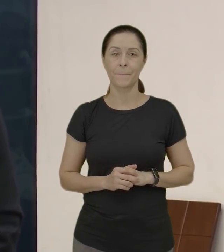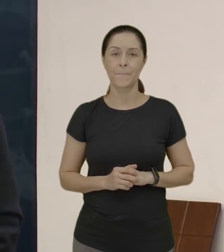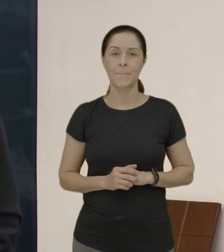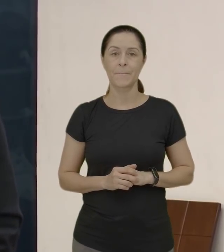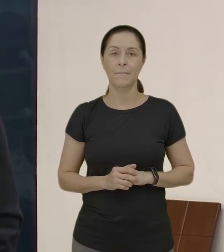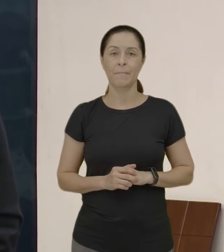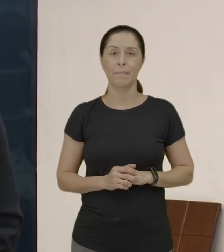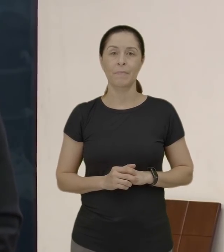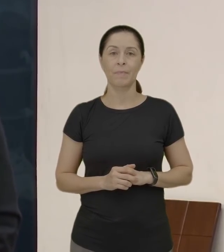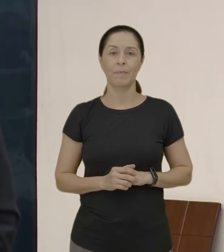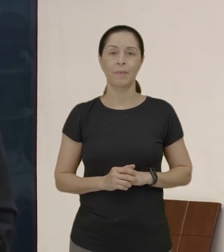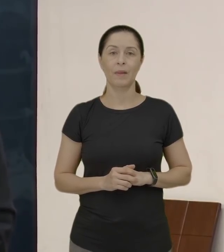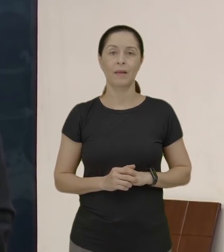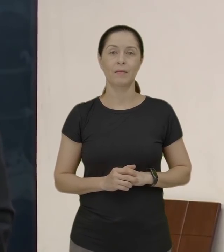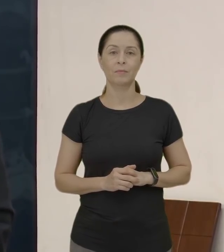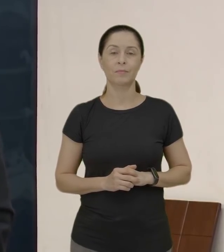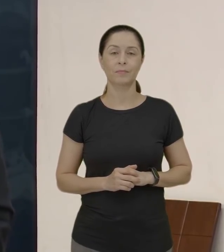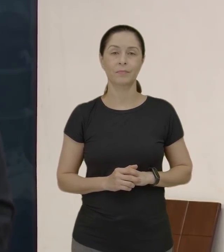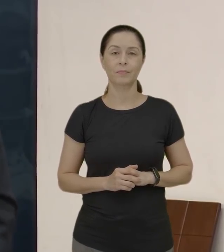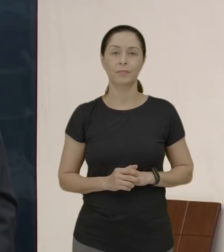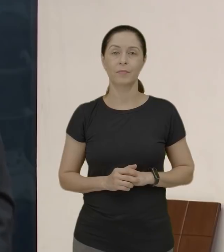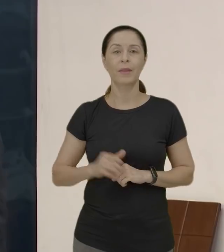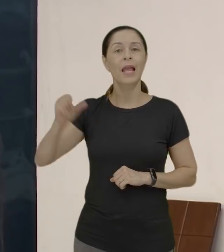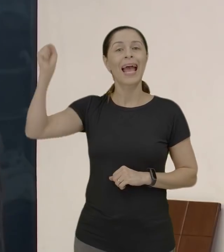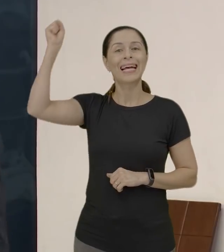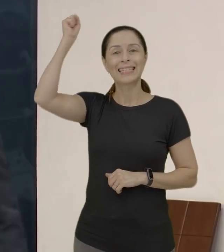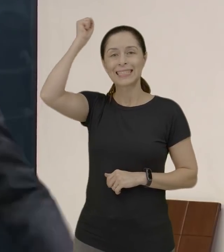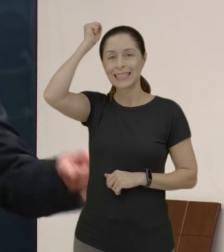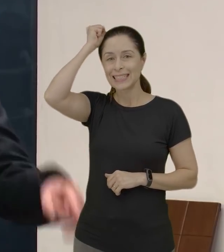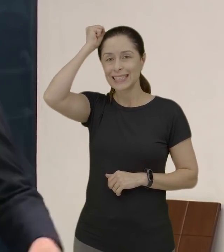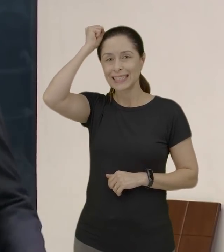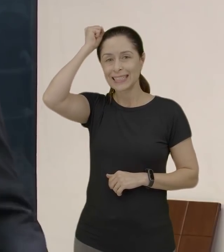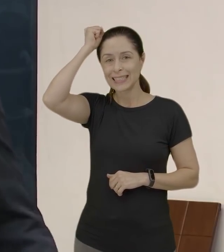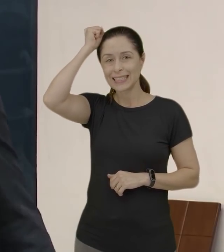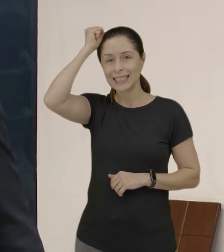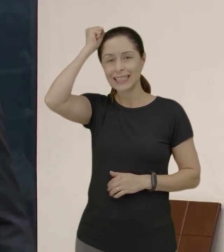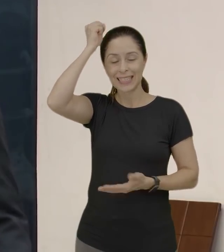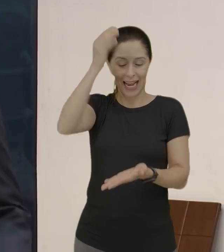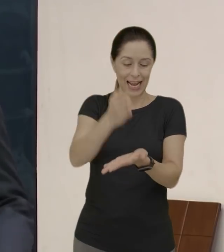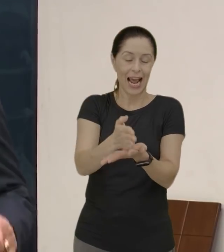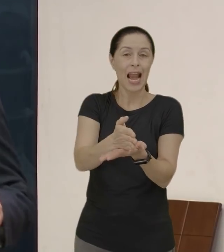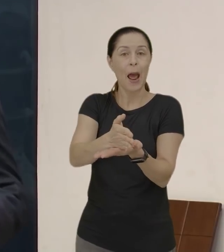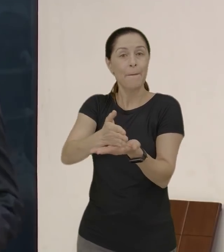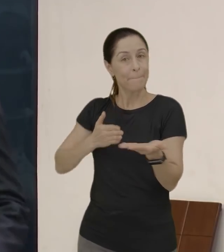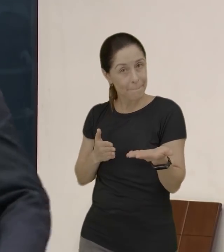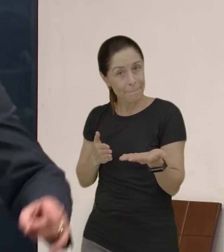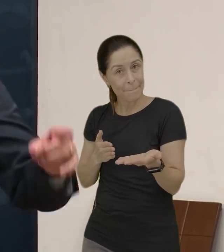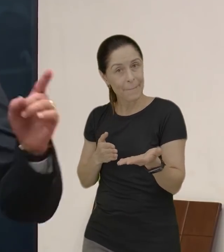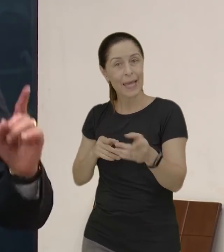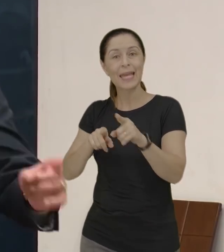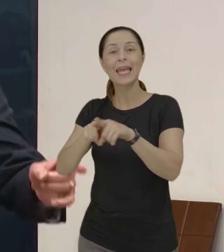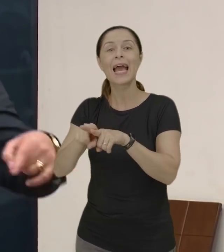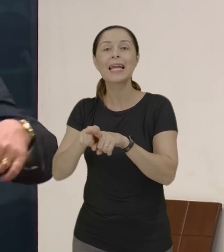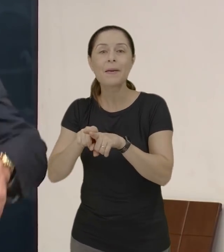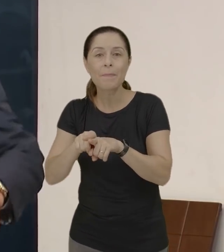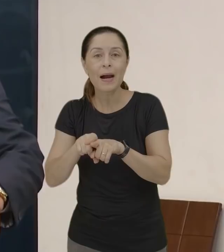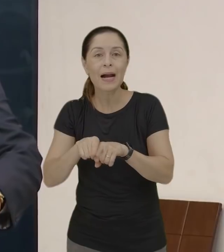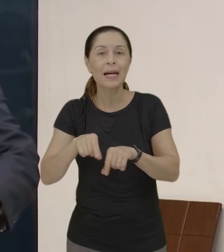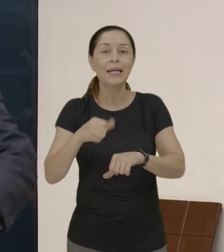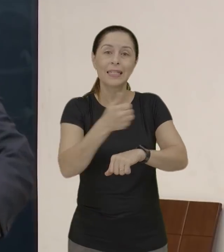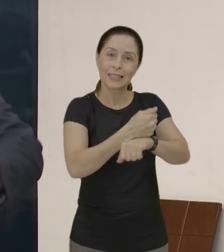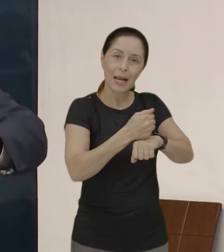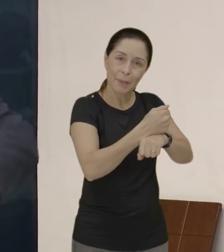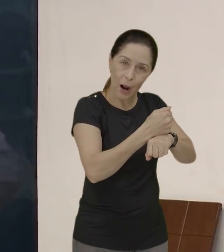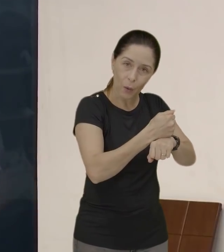É meia irmã? Meia. Ok, então é meia, ficou certo agora. A Sara era meia